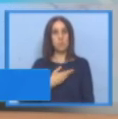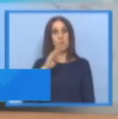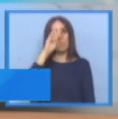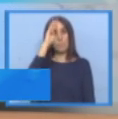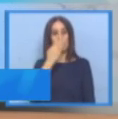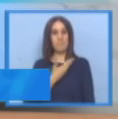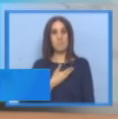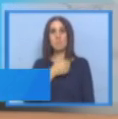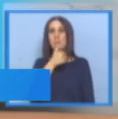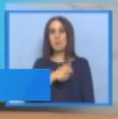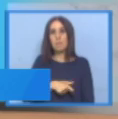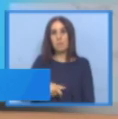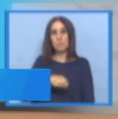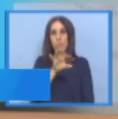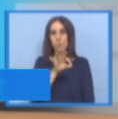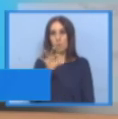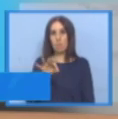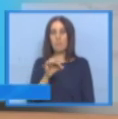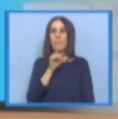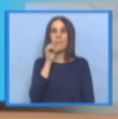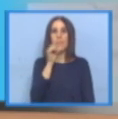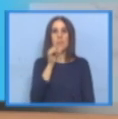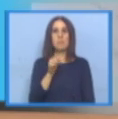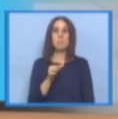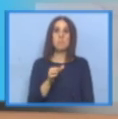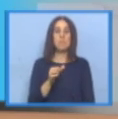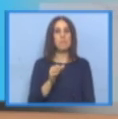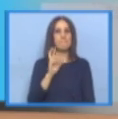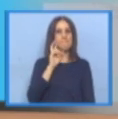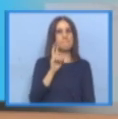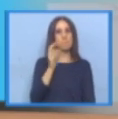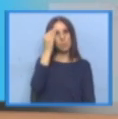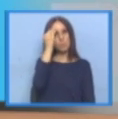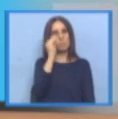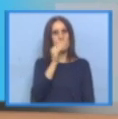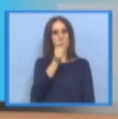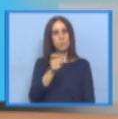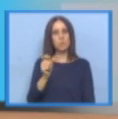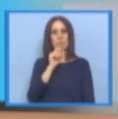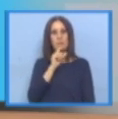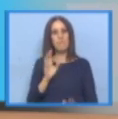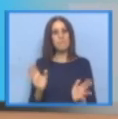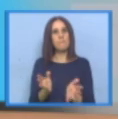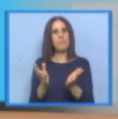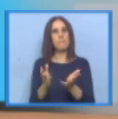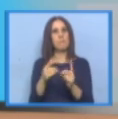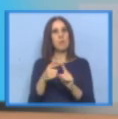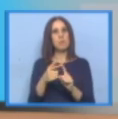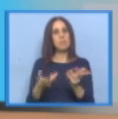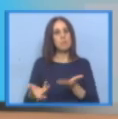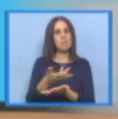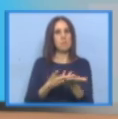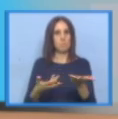escolhe cardeais, por norma, que ele vê como conselheiros e como pessoas que podem implementar uma determinada